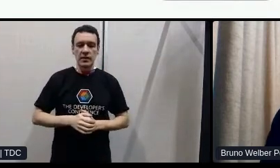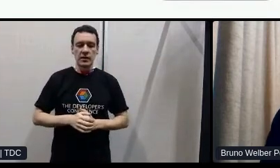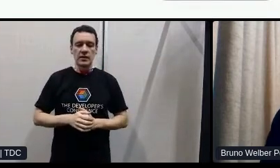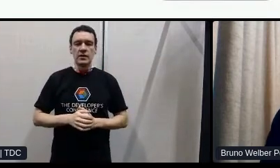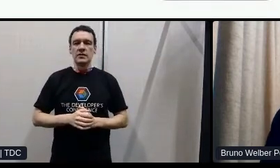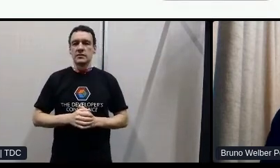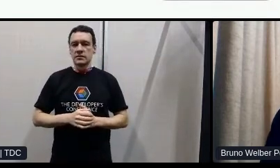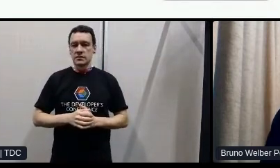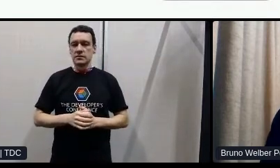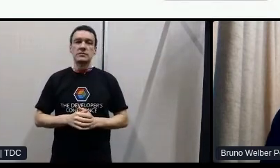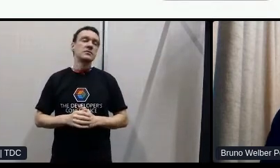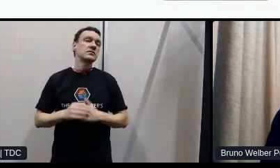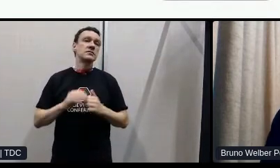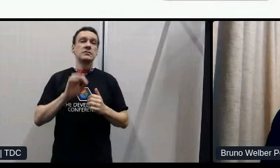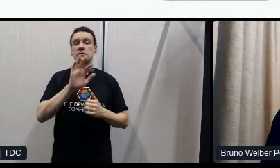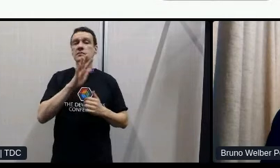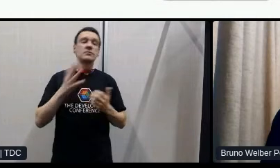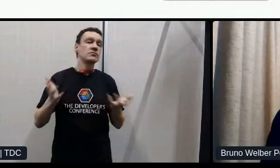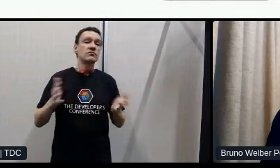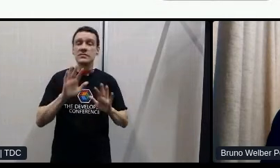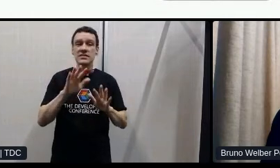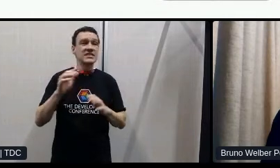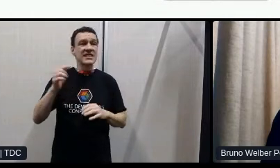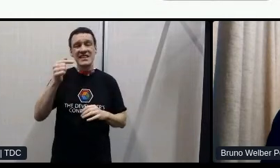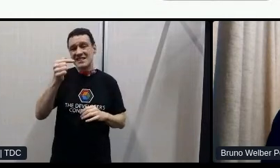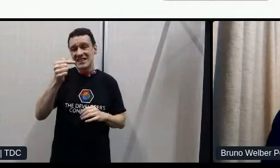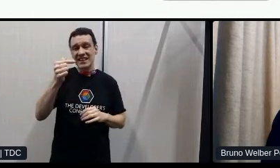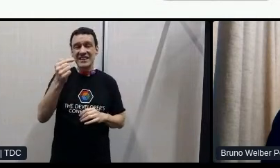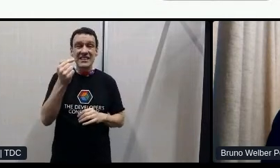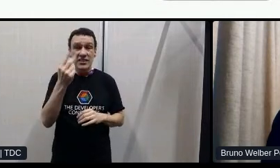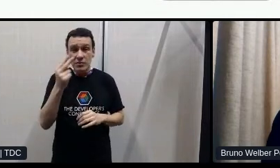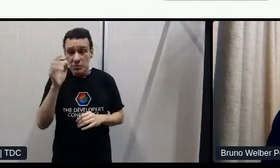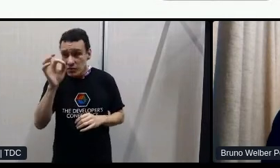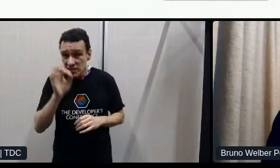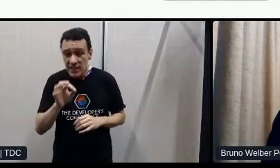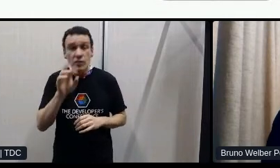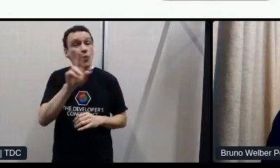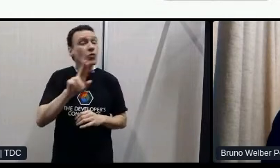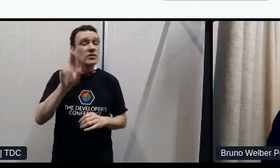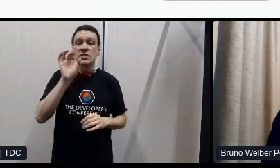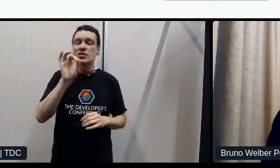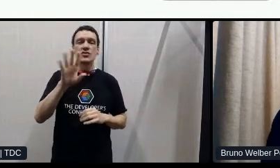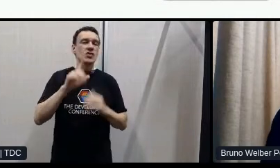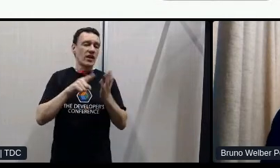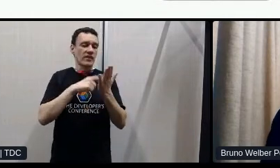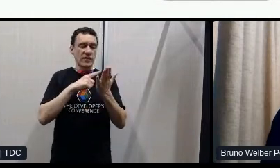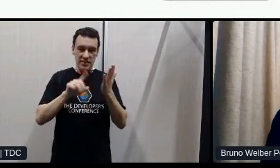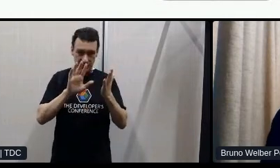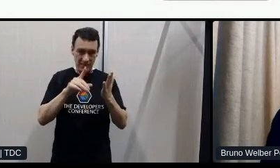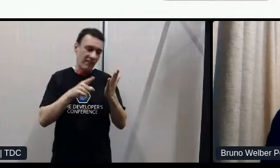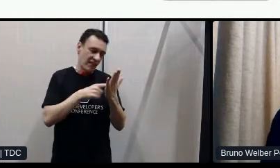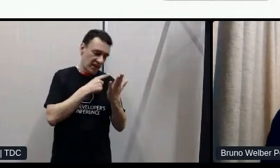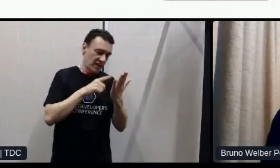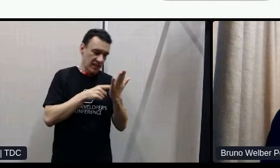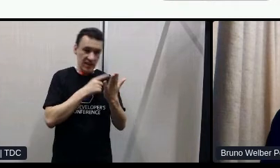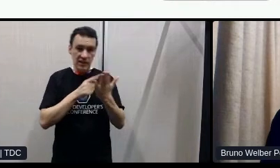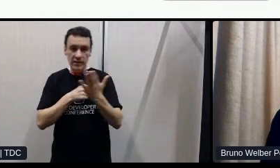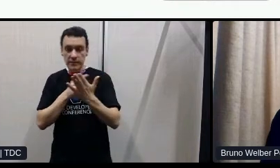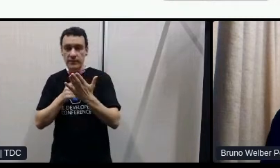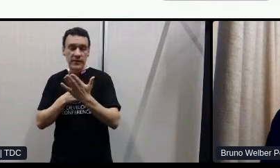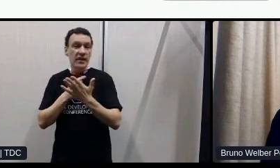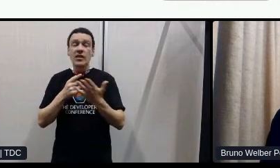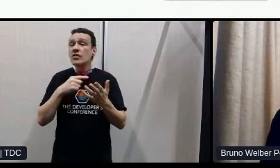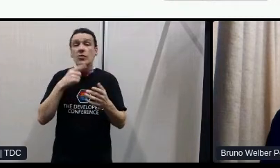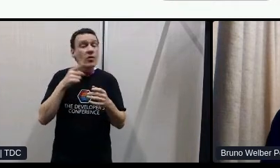de 72% de pessoas que usam estritamente esse método de navegação, arrasto barra varredura, vão ser partes da tela que eles nunca vão ter